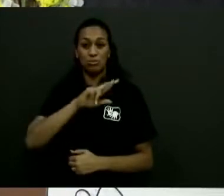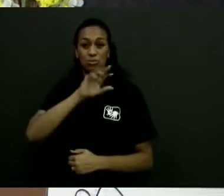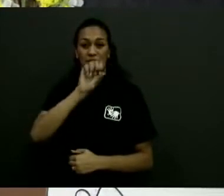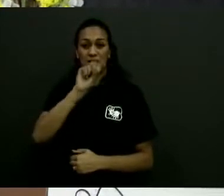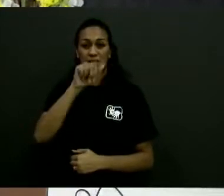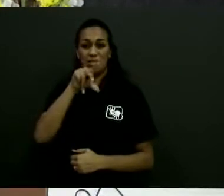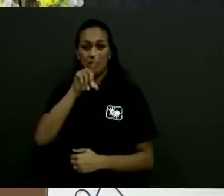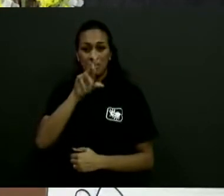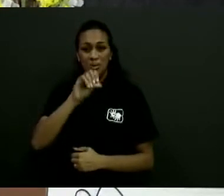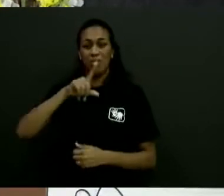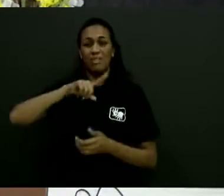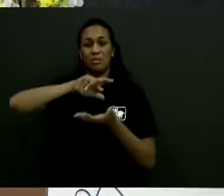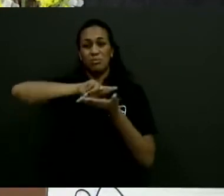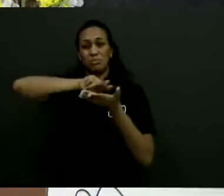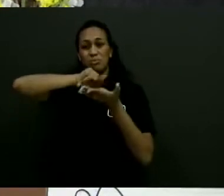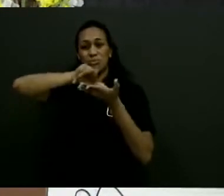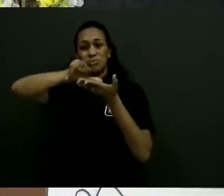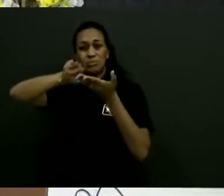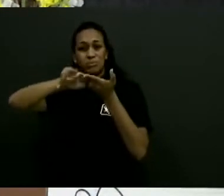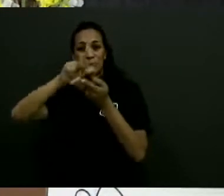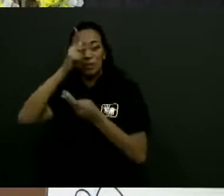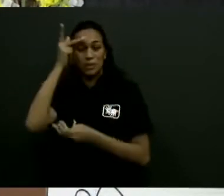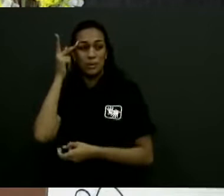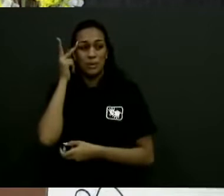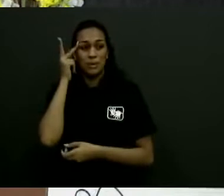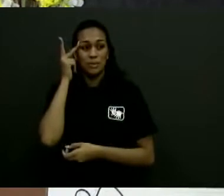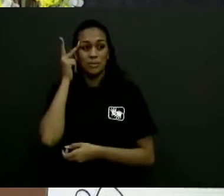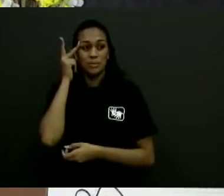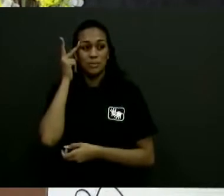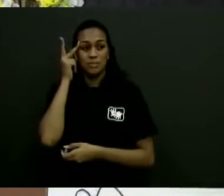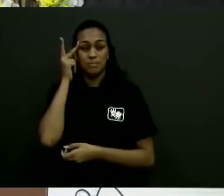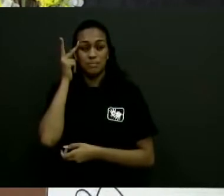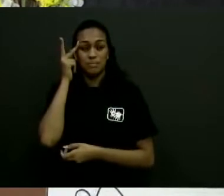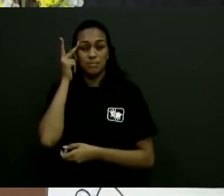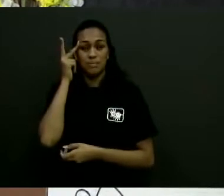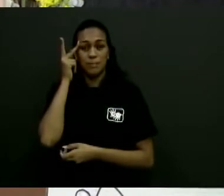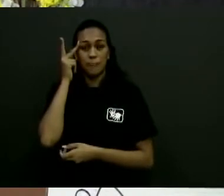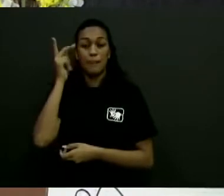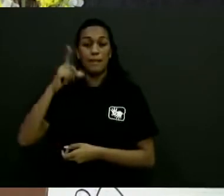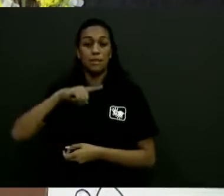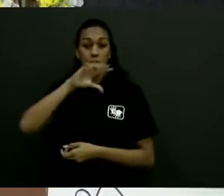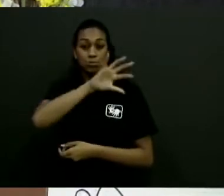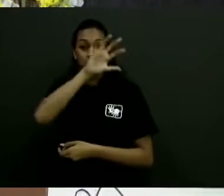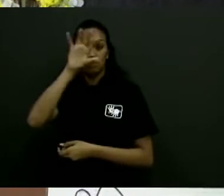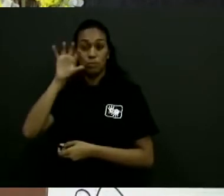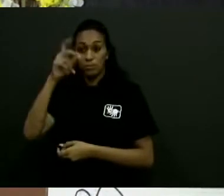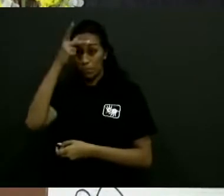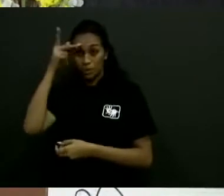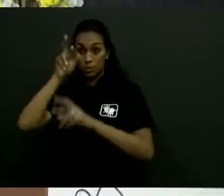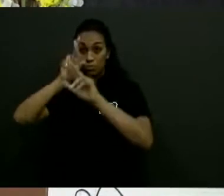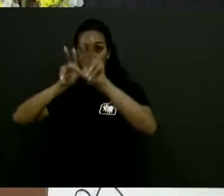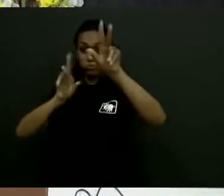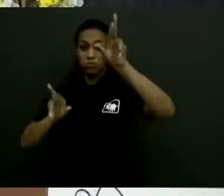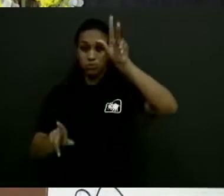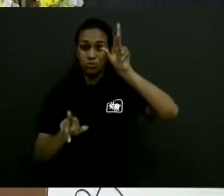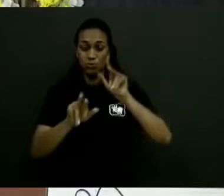Tem muita gente aqui, Milton, tem pastor Márcio, tem um monte de gente aí, todo mundo aí, pastor